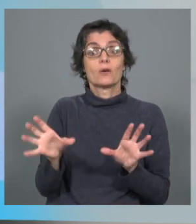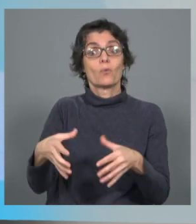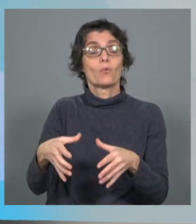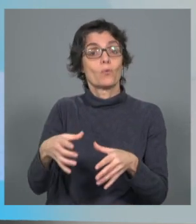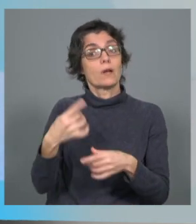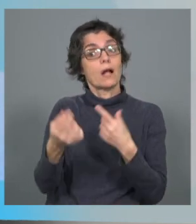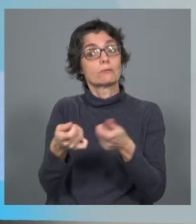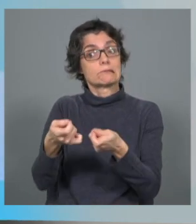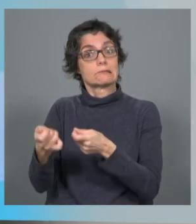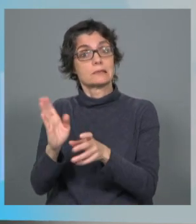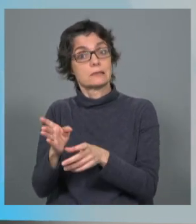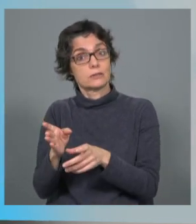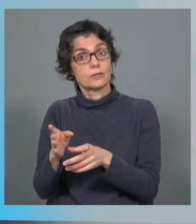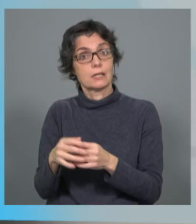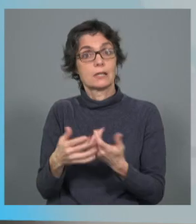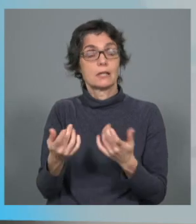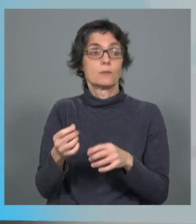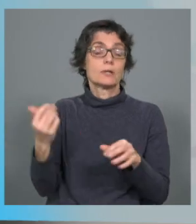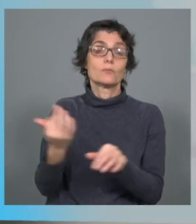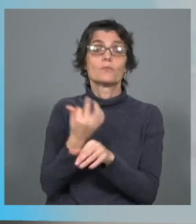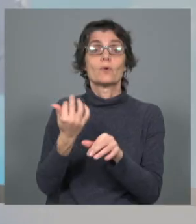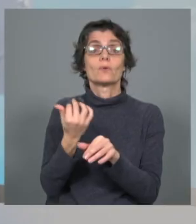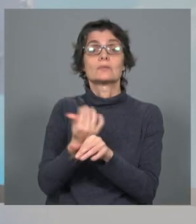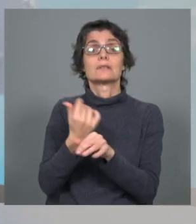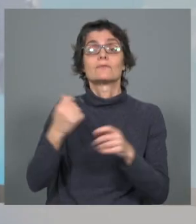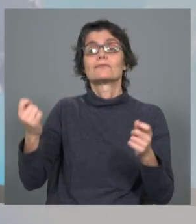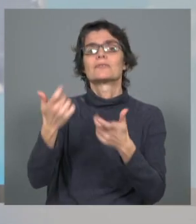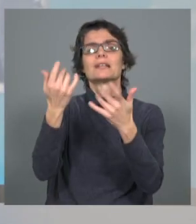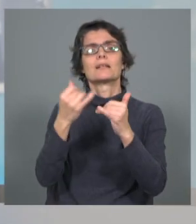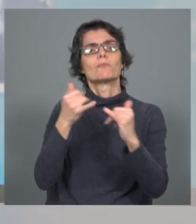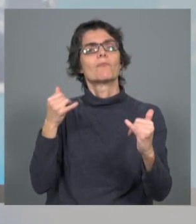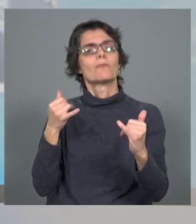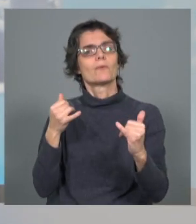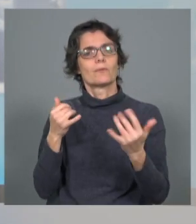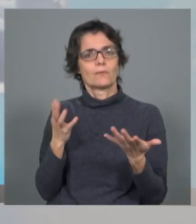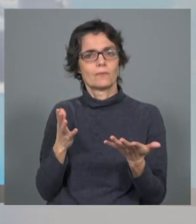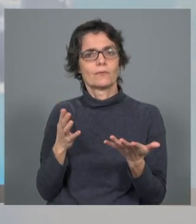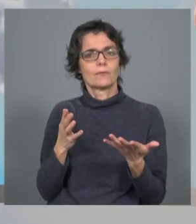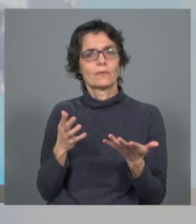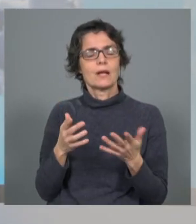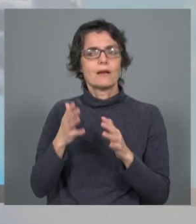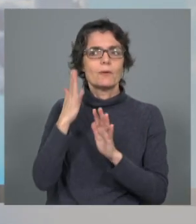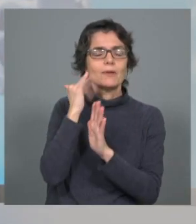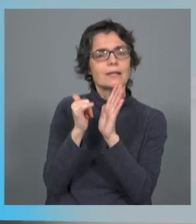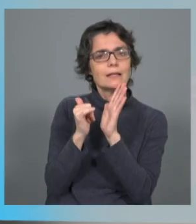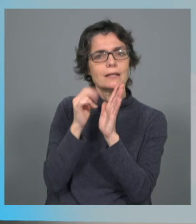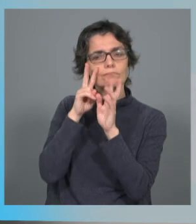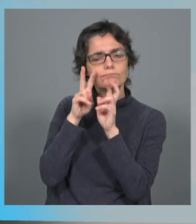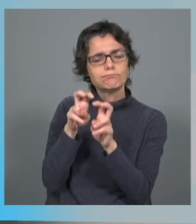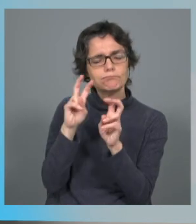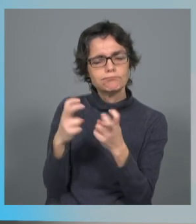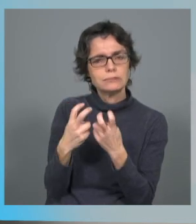organizar por causa do online das celebrações. Eu insisto que seria esta a altura de voltar a redescobrir aquela riqueza que é a dimensão da